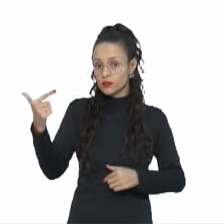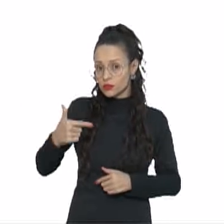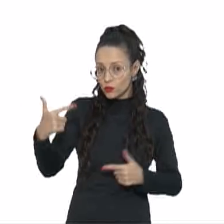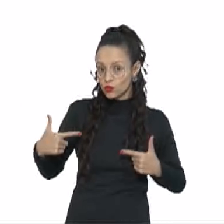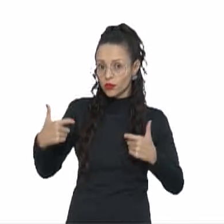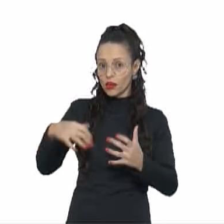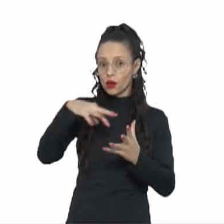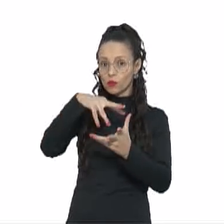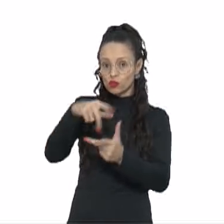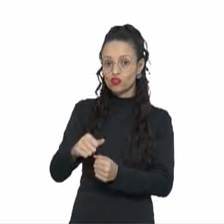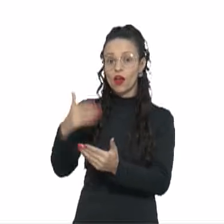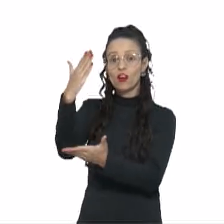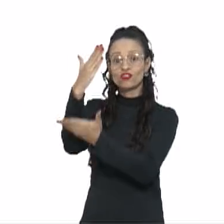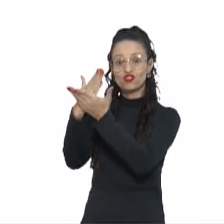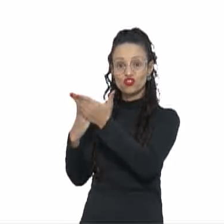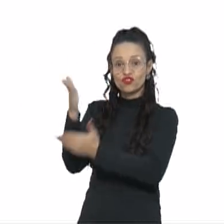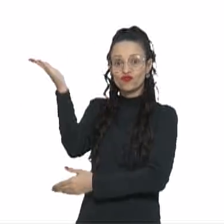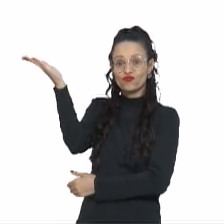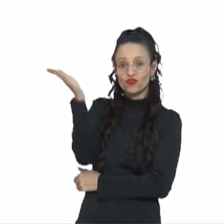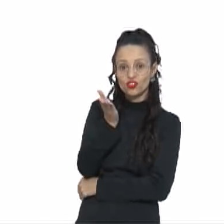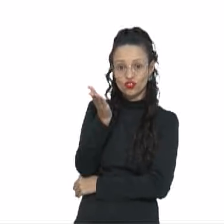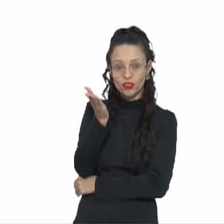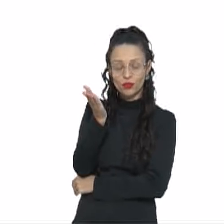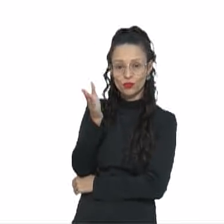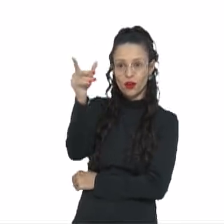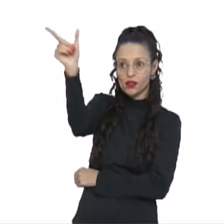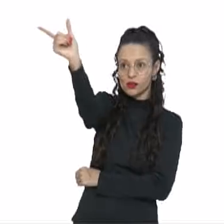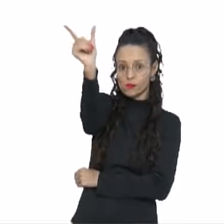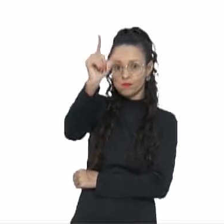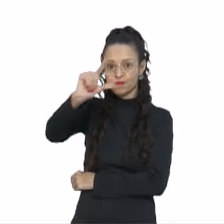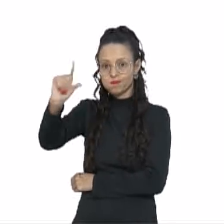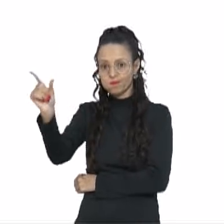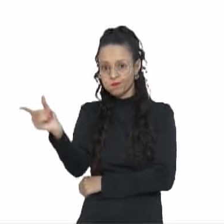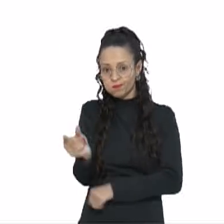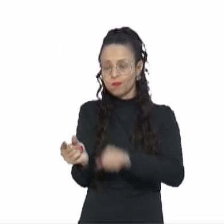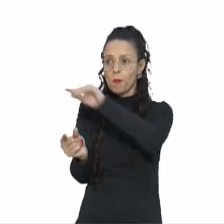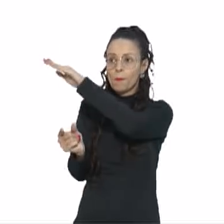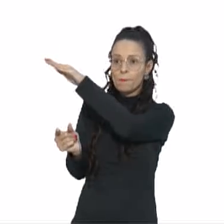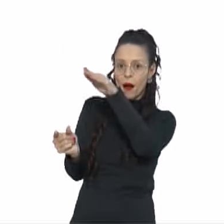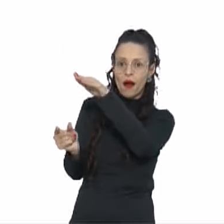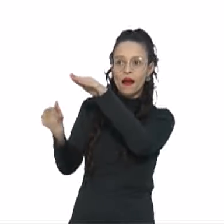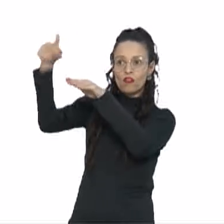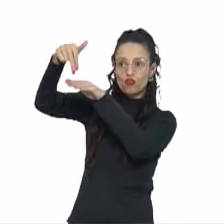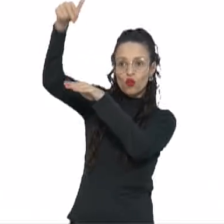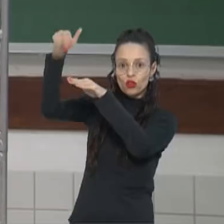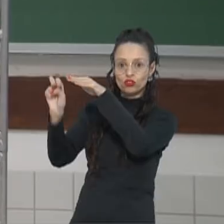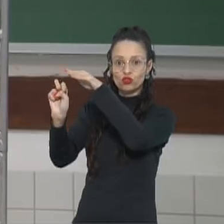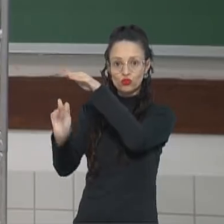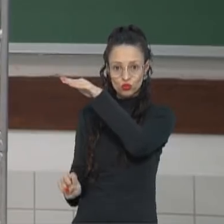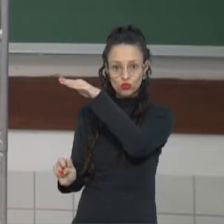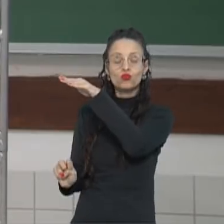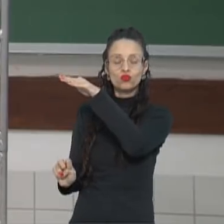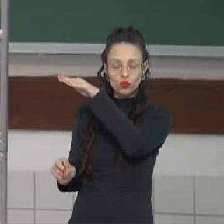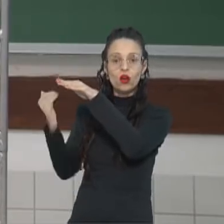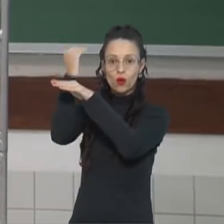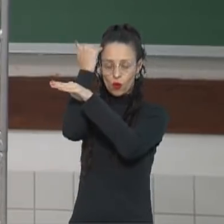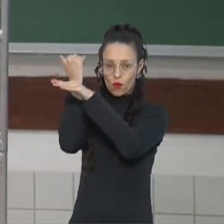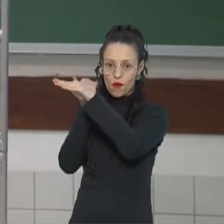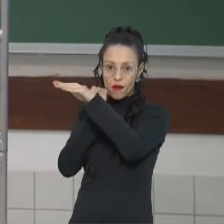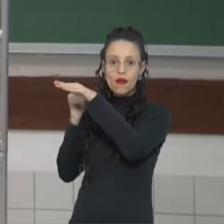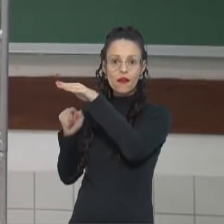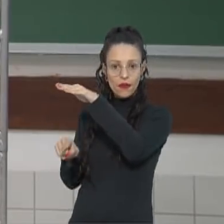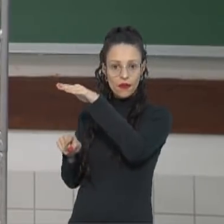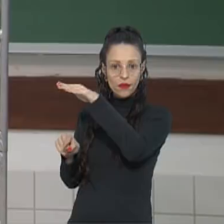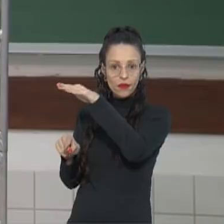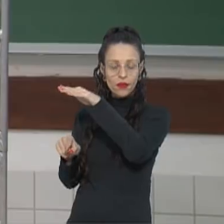dividido em duas zonas de ocupação, que em 1948 foram oficializados 2 países.